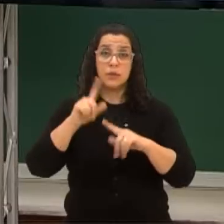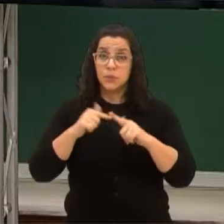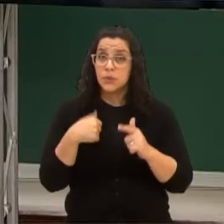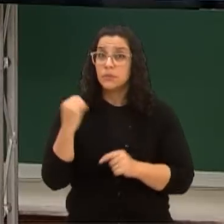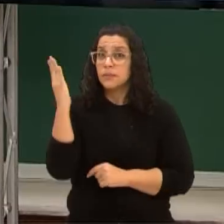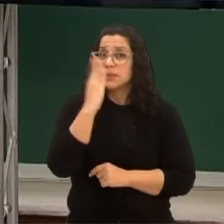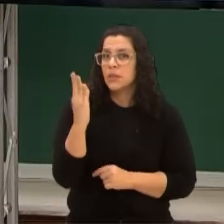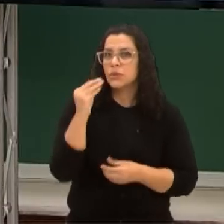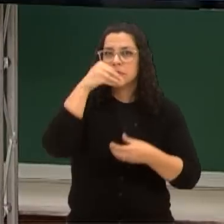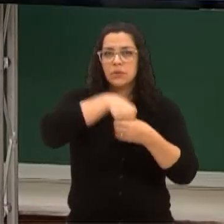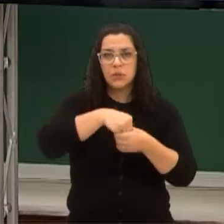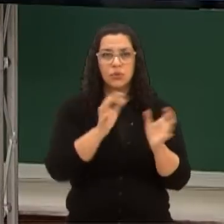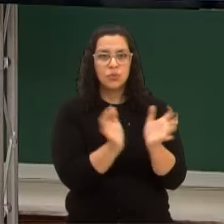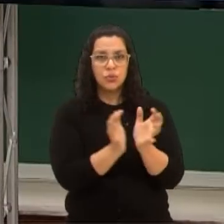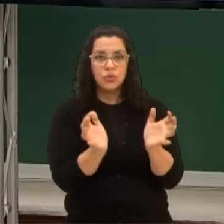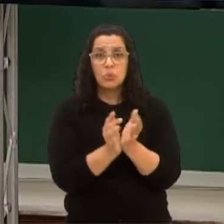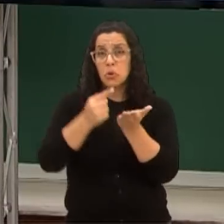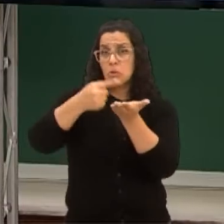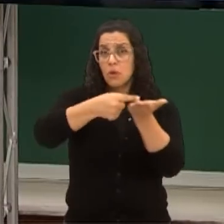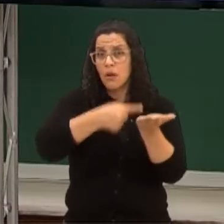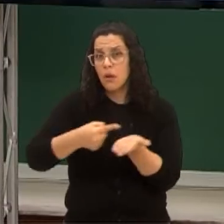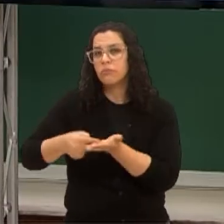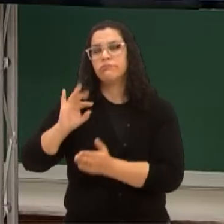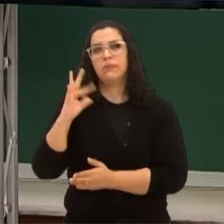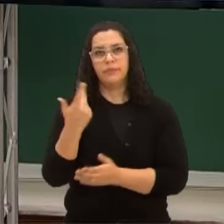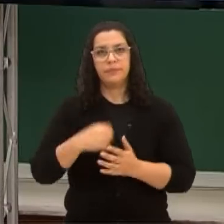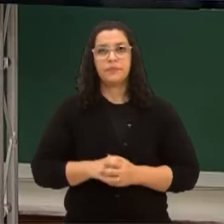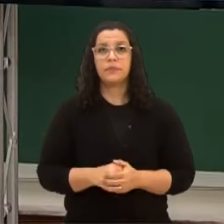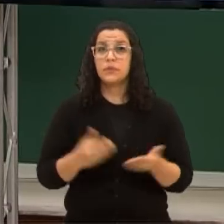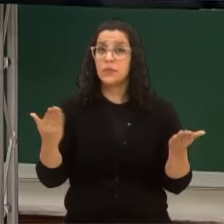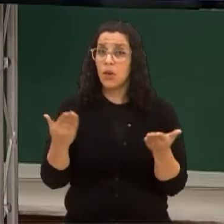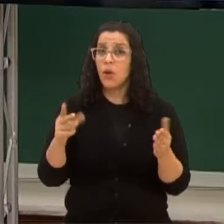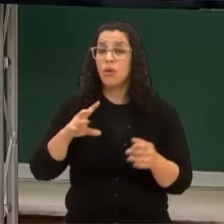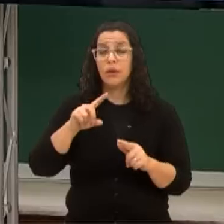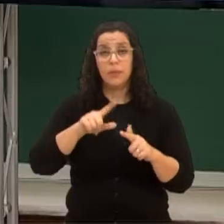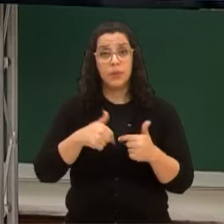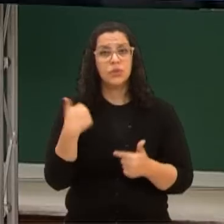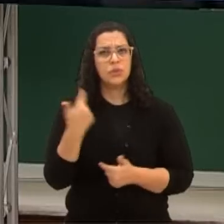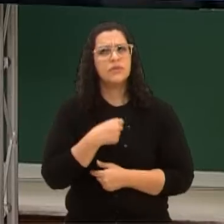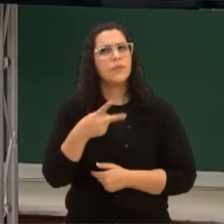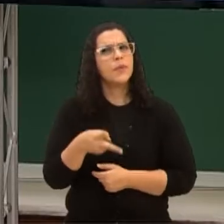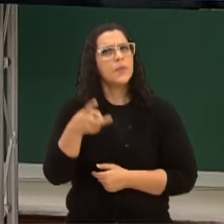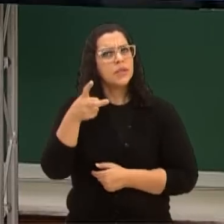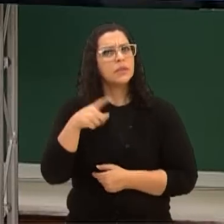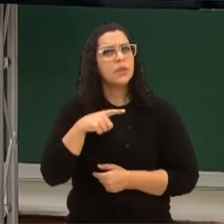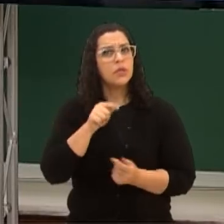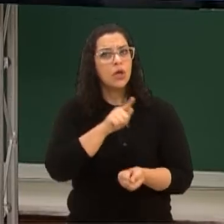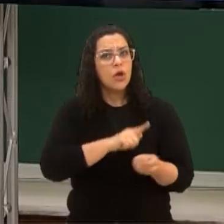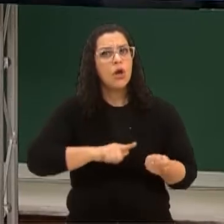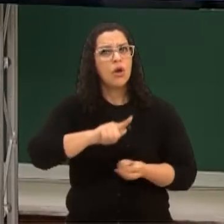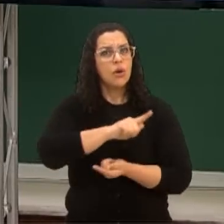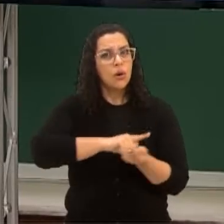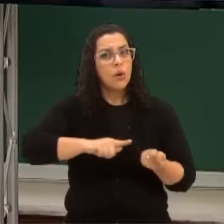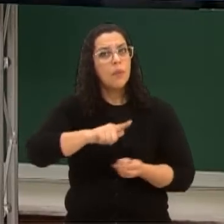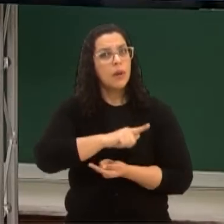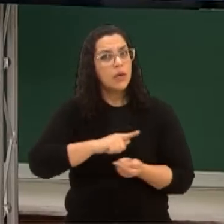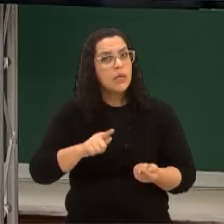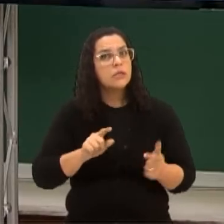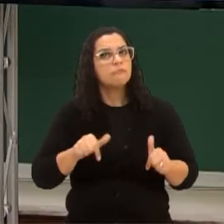e sabemos que esses acordos também ocorrem. Nesse sentido, nós vamos perceber que a globalização ela vai